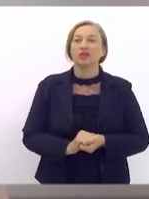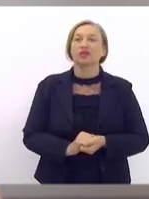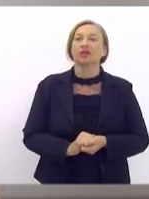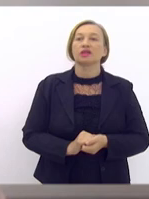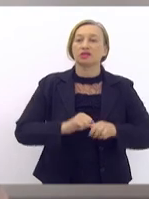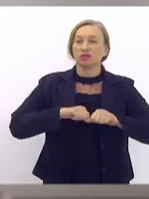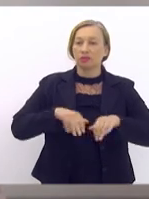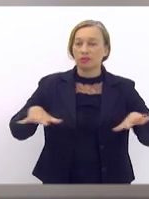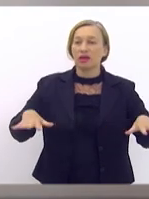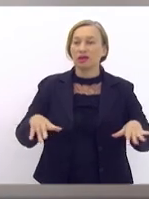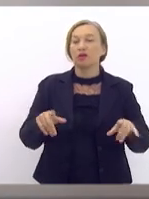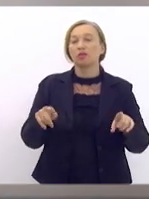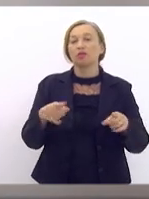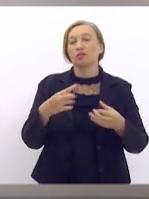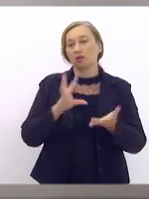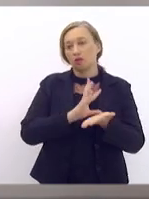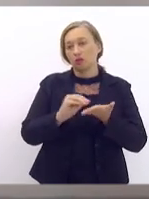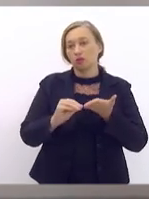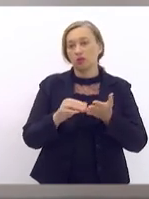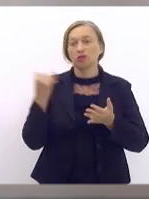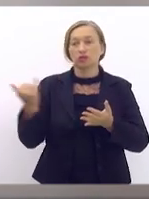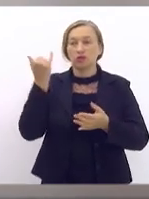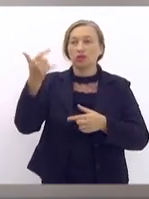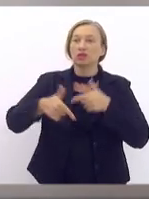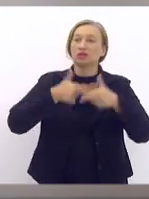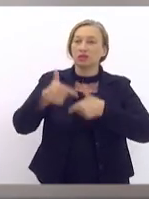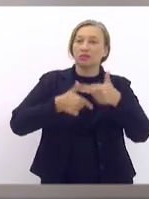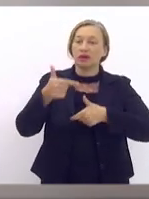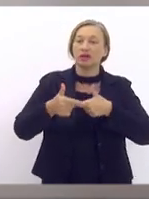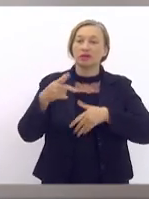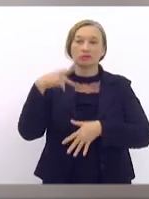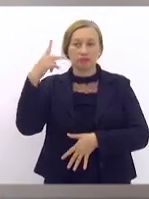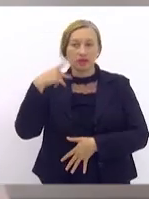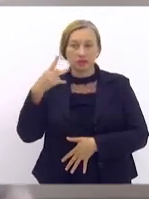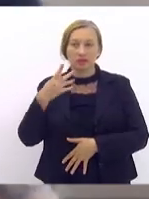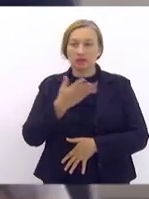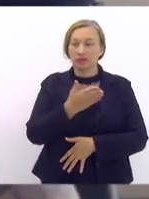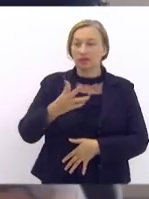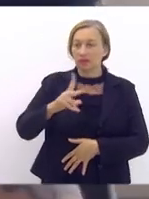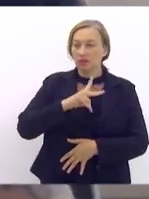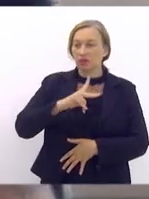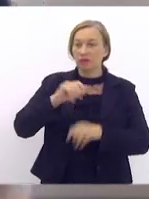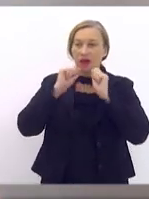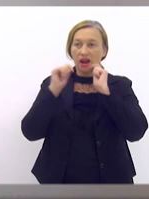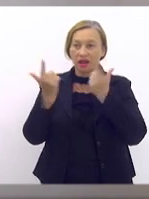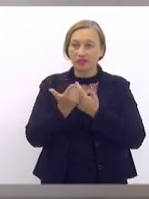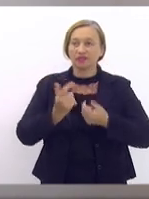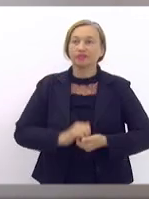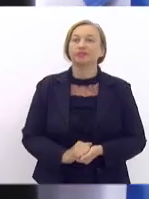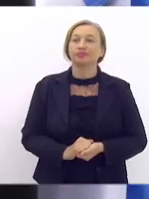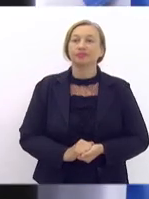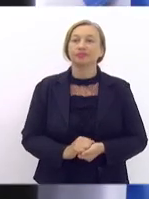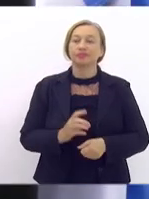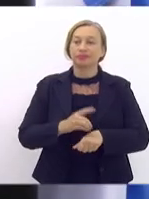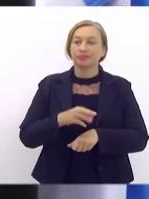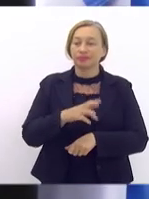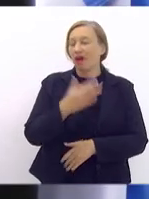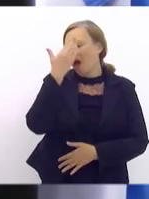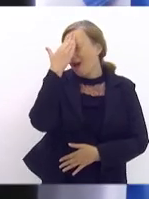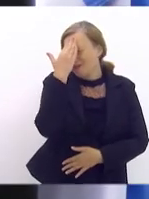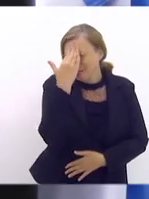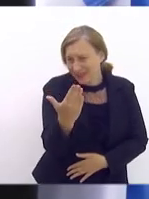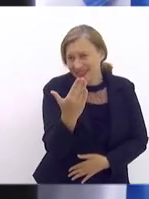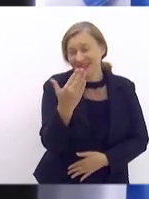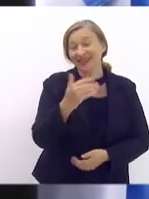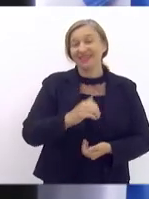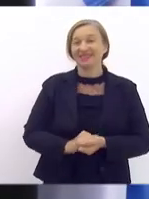também, porque é um conteúdo bem importante para ser trabalhado, inclusive com os parlamentares aí da própria Alerj. Doutora Ana, muito obrigada.